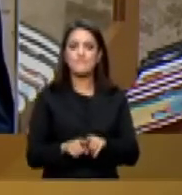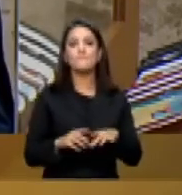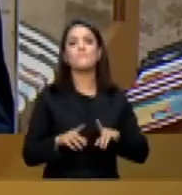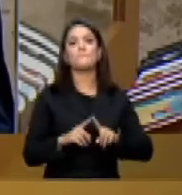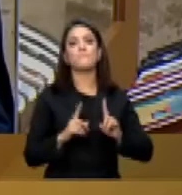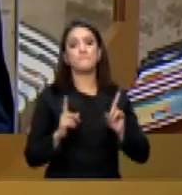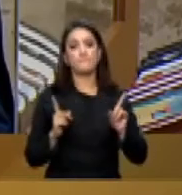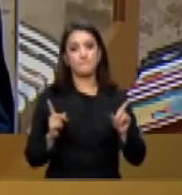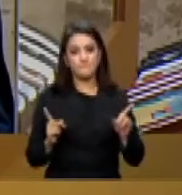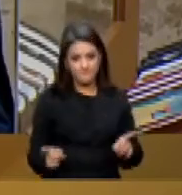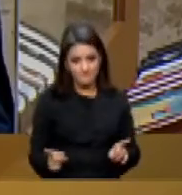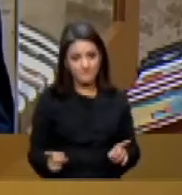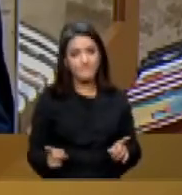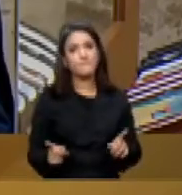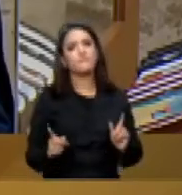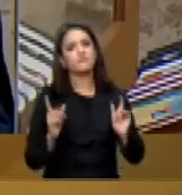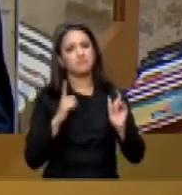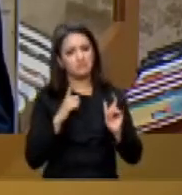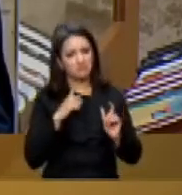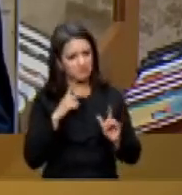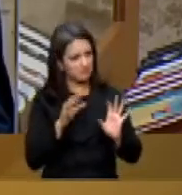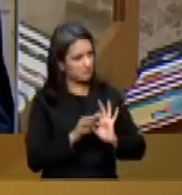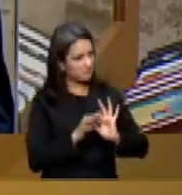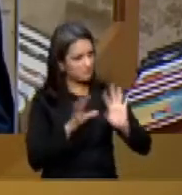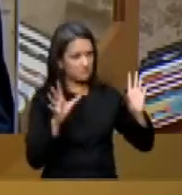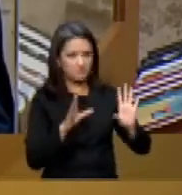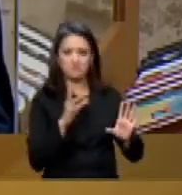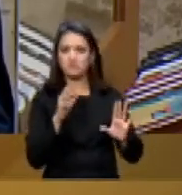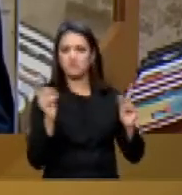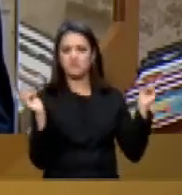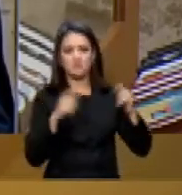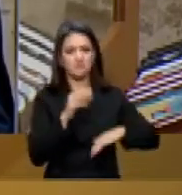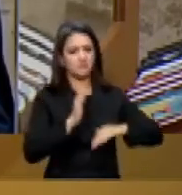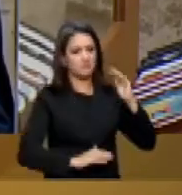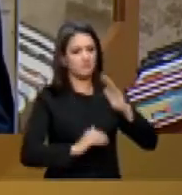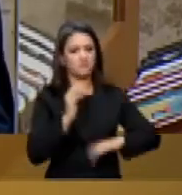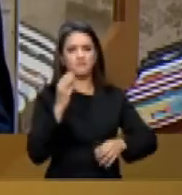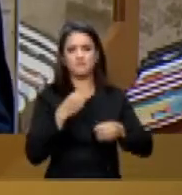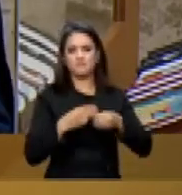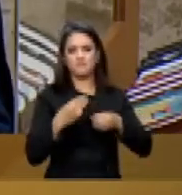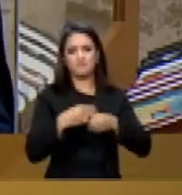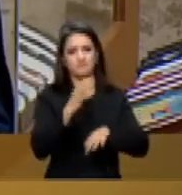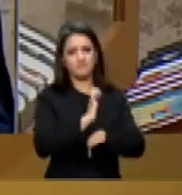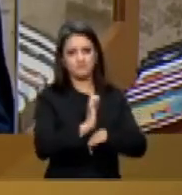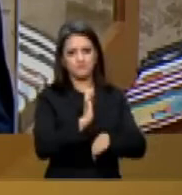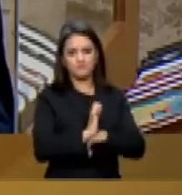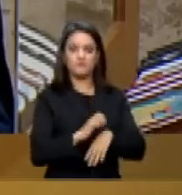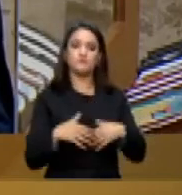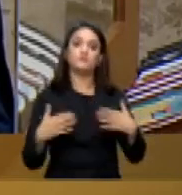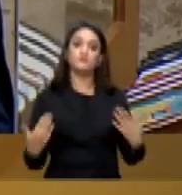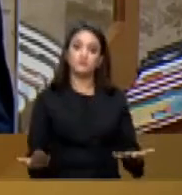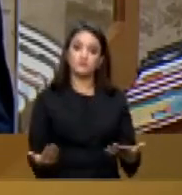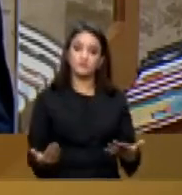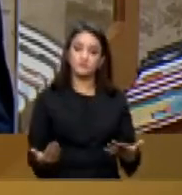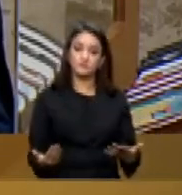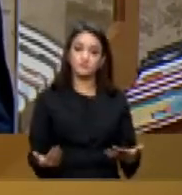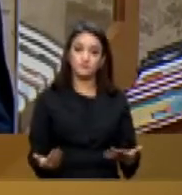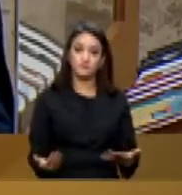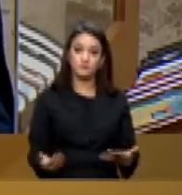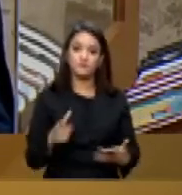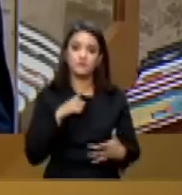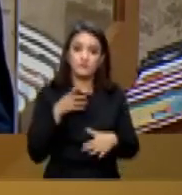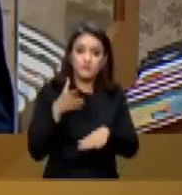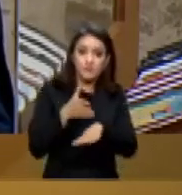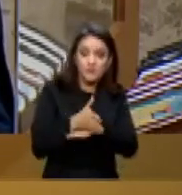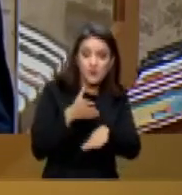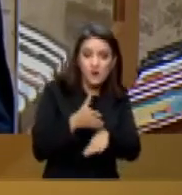esvaziar qualquer competência executiva ou regulatória dos entes municipais. O condicionamento de acesso